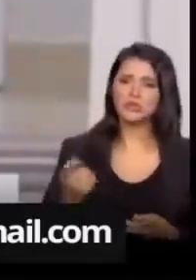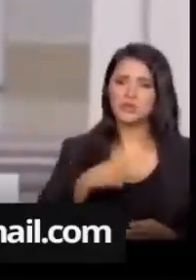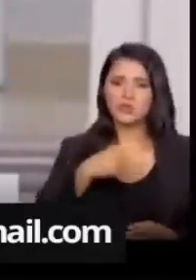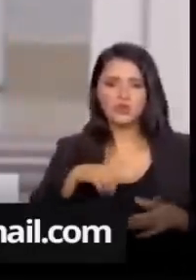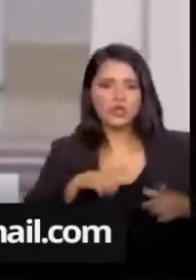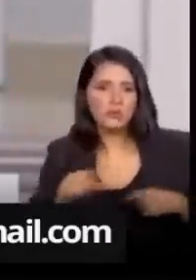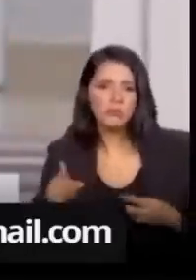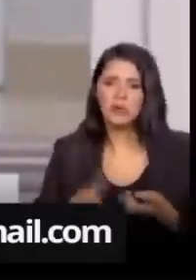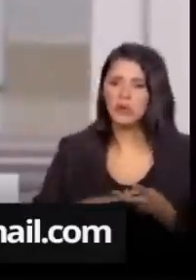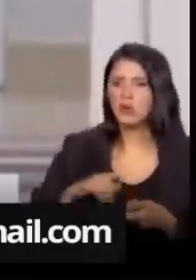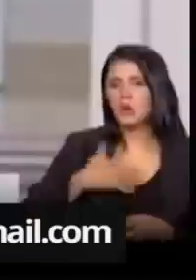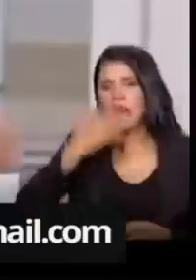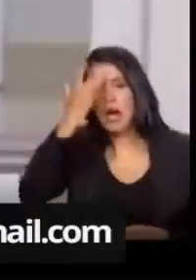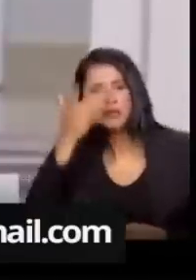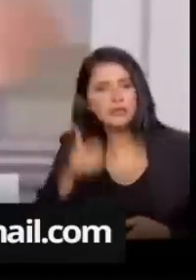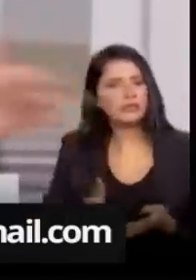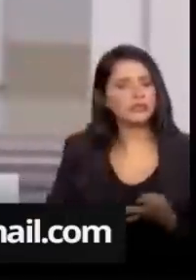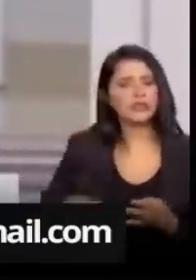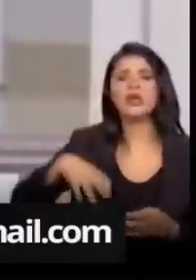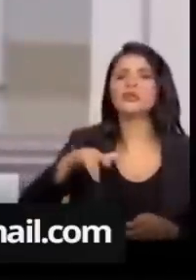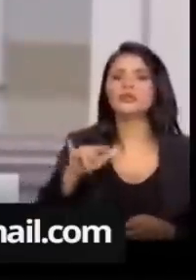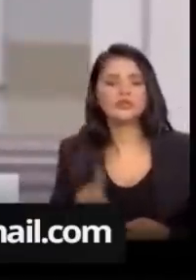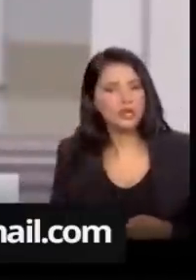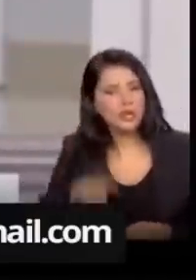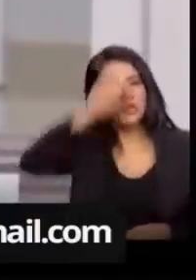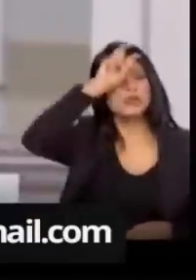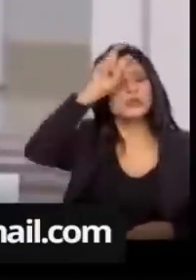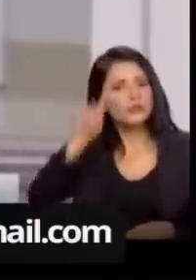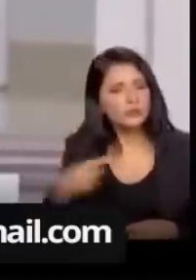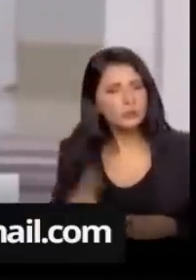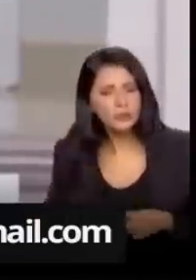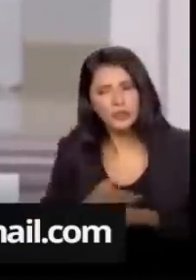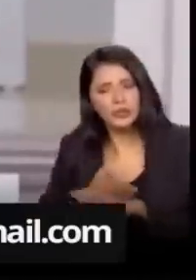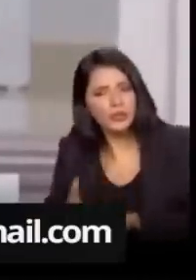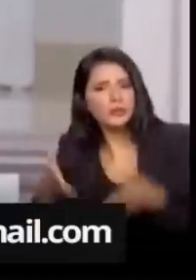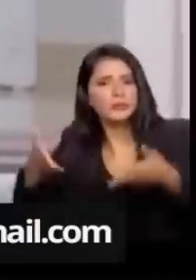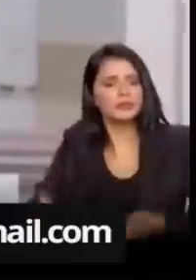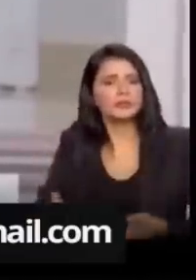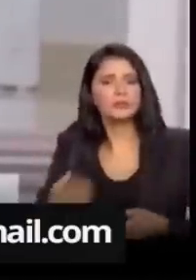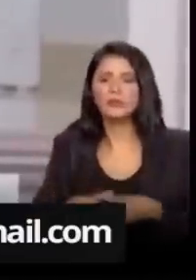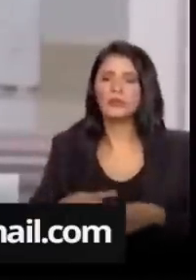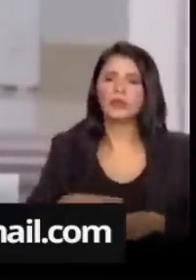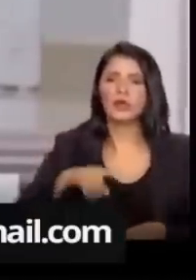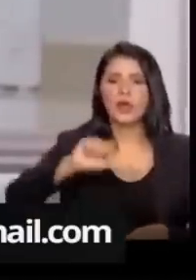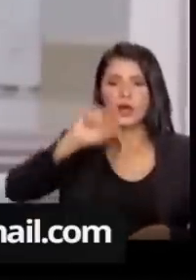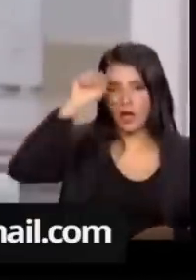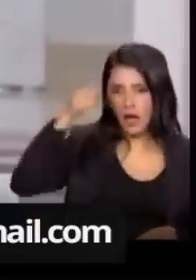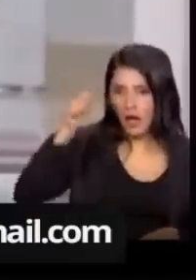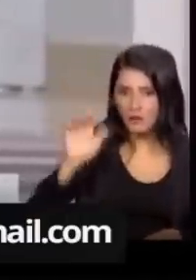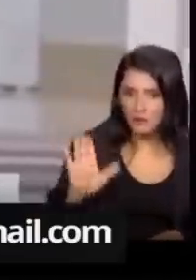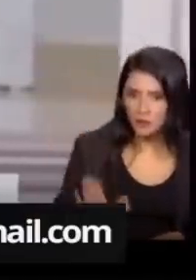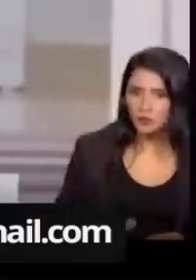tá porque que ainda não tá porque a Nigéria não tá porque acredito não tá porque tá ficando do Sul não tá